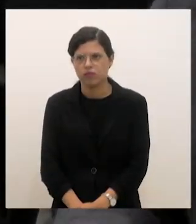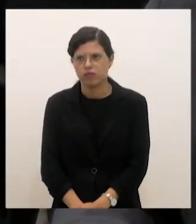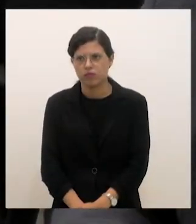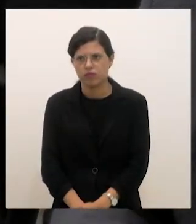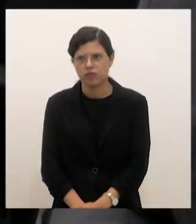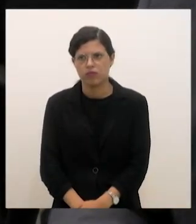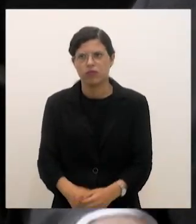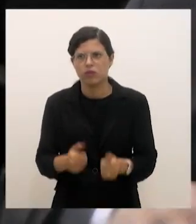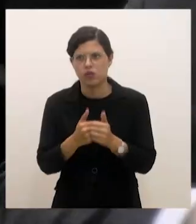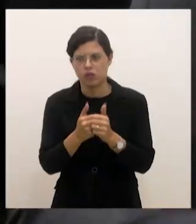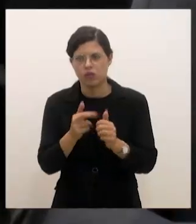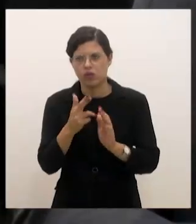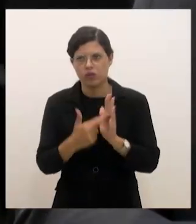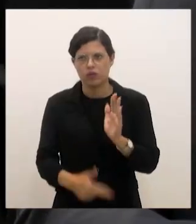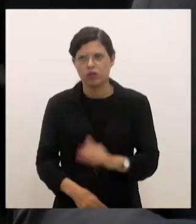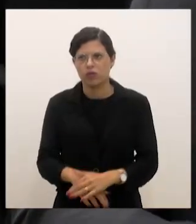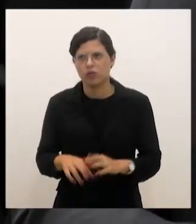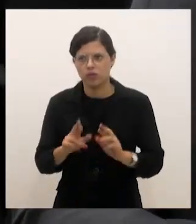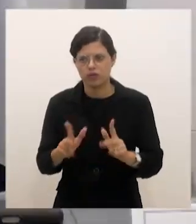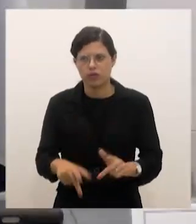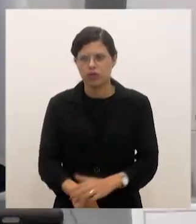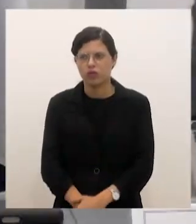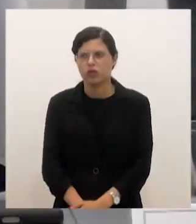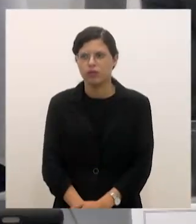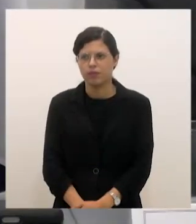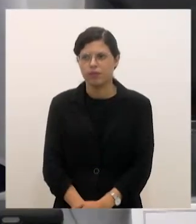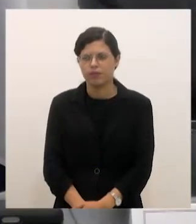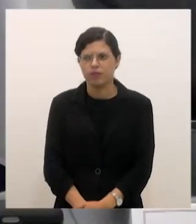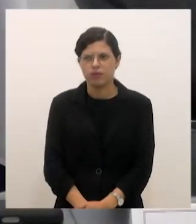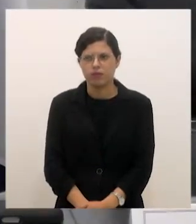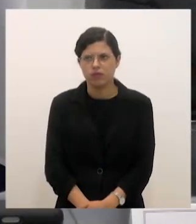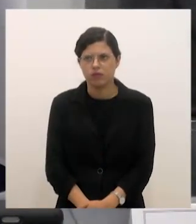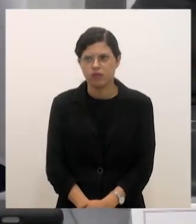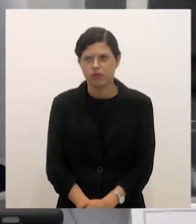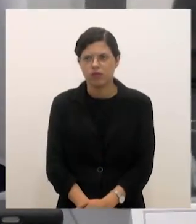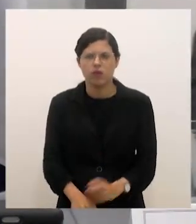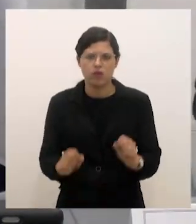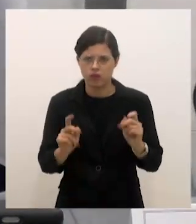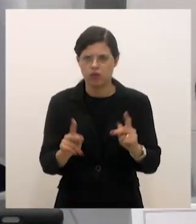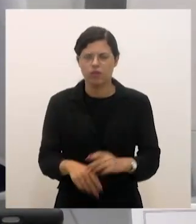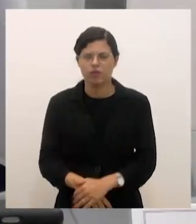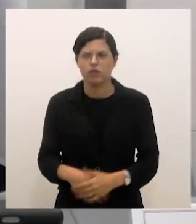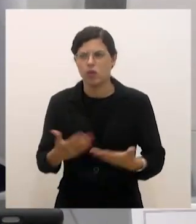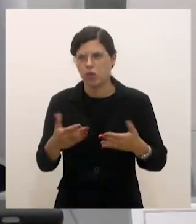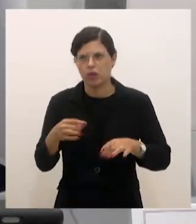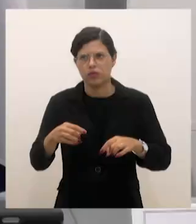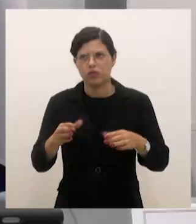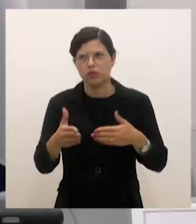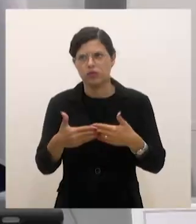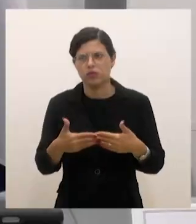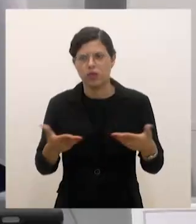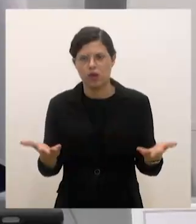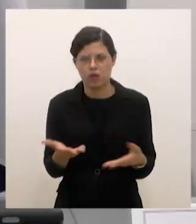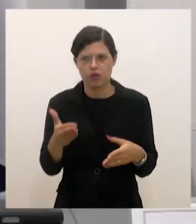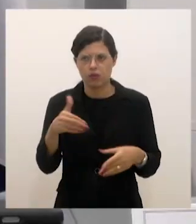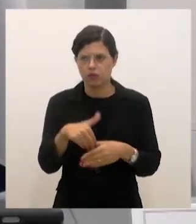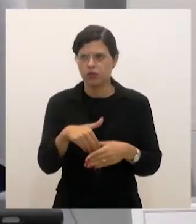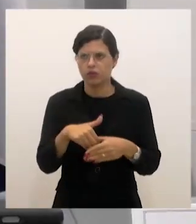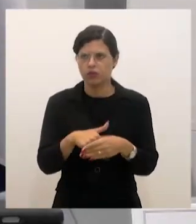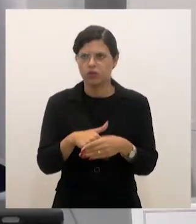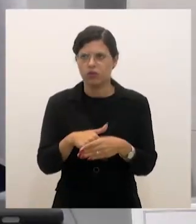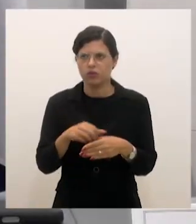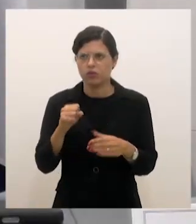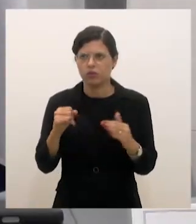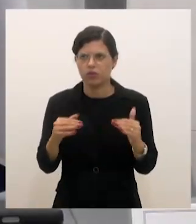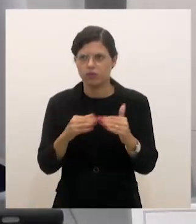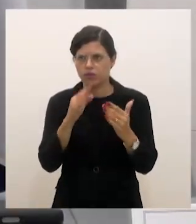Acompanha o relator. É diferente. É diferente. É diferente. Tem razão. Ok. Não havendo quem queira discutir, encerrada a discussão e votação,